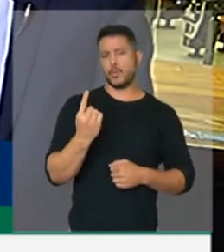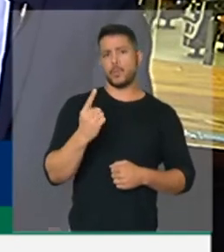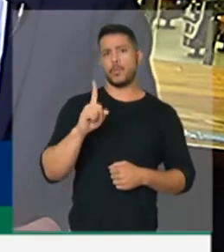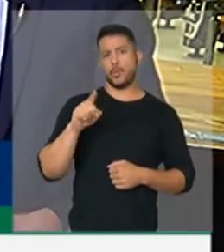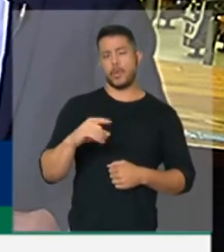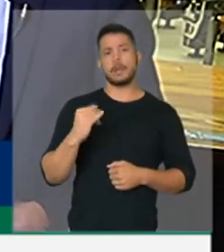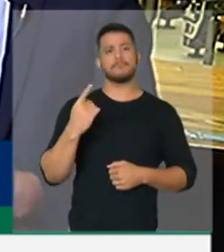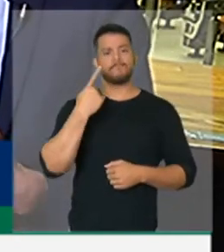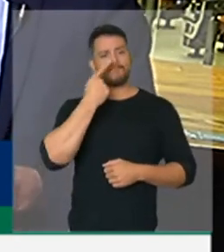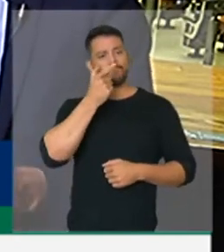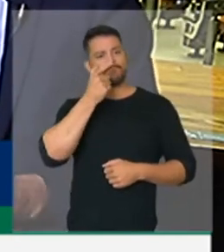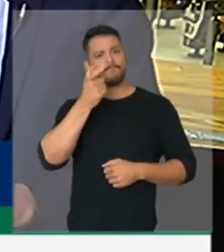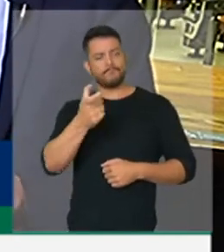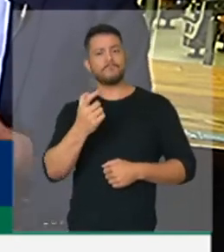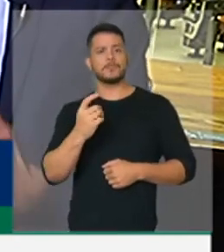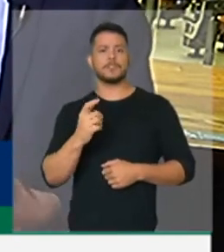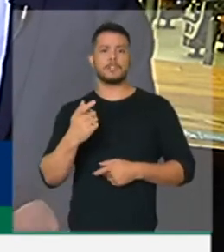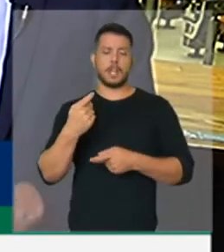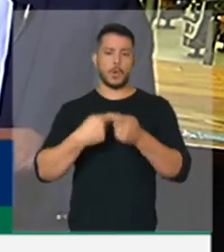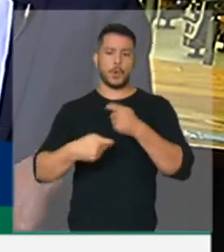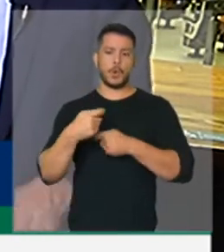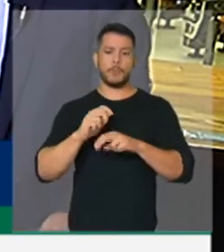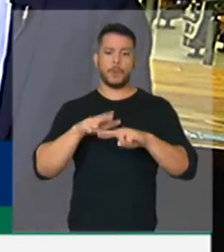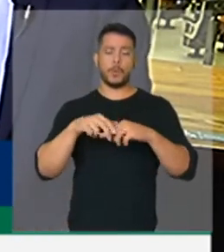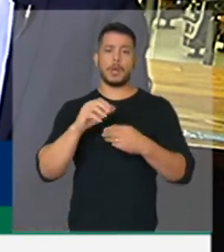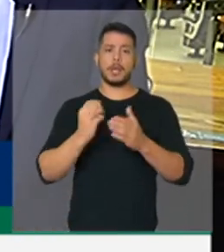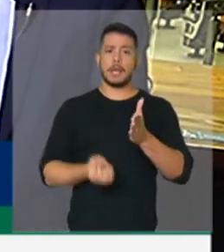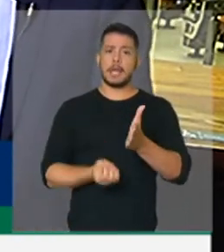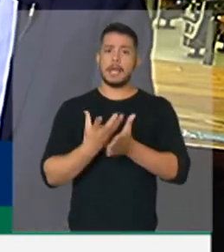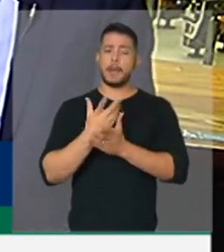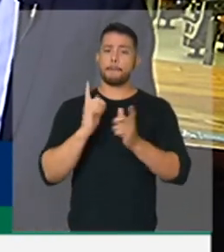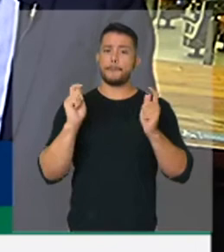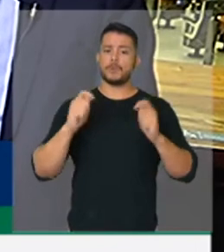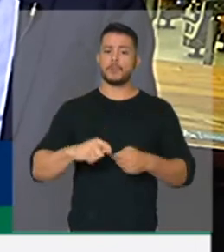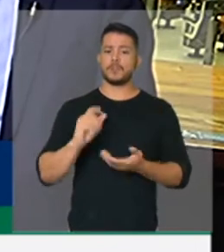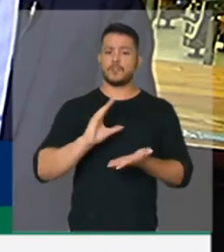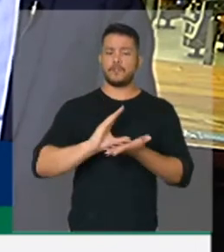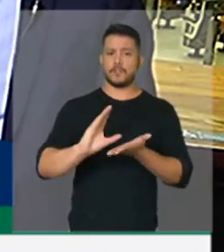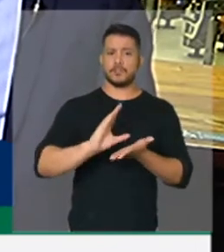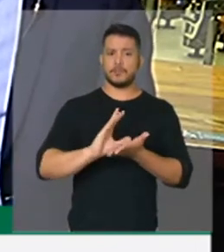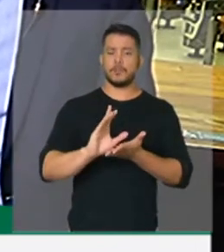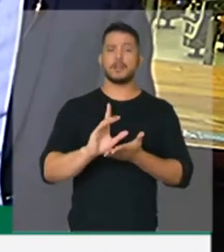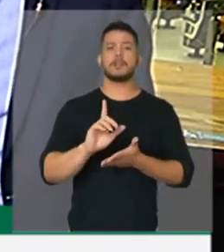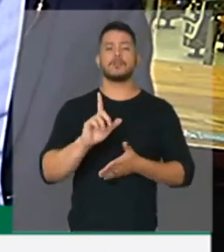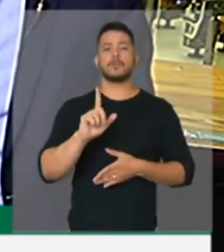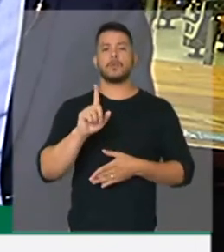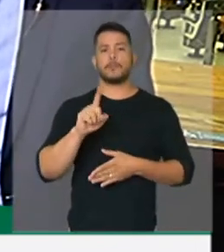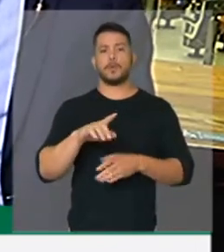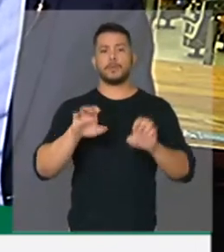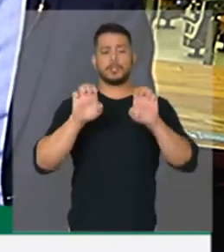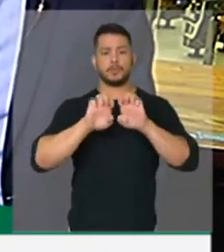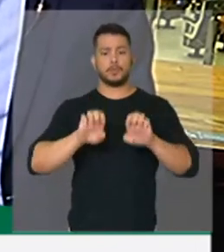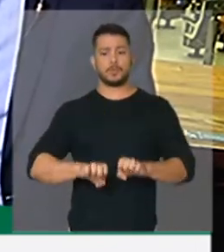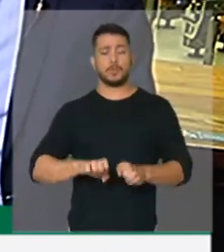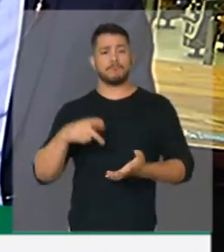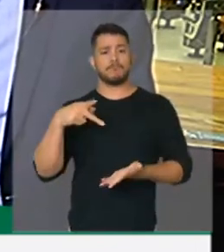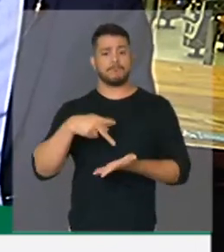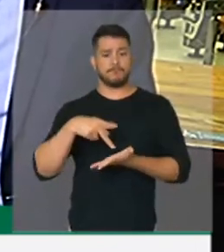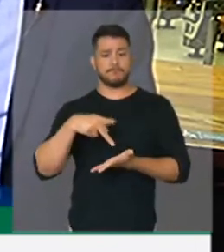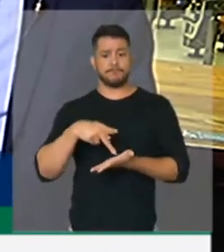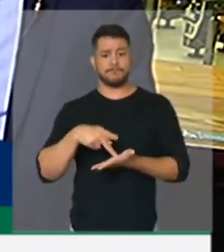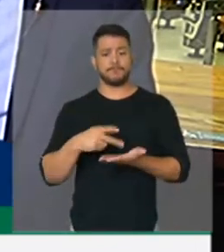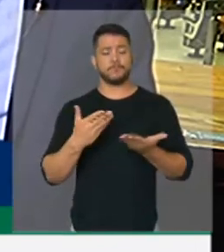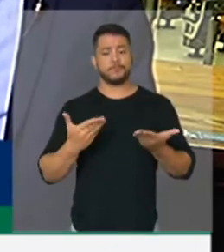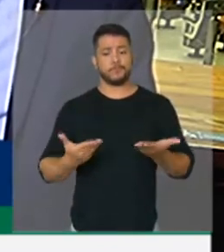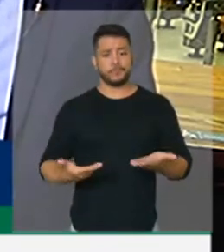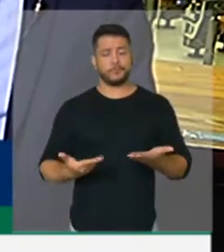é bem interessante, né? Porque cria possibilidades de investimento em infraestrutura, Dini Moraes. Exatamente, Carlos. Esse projeto de lei,